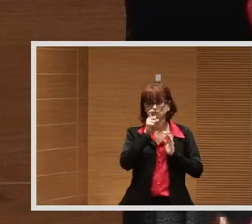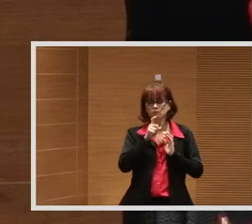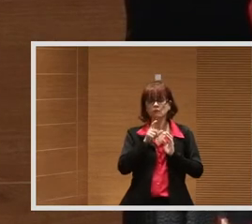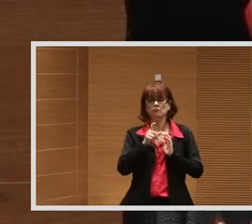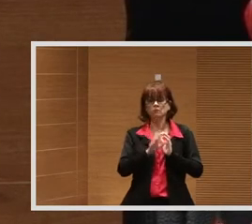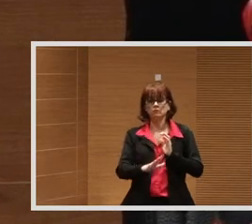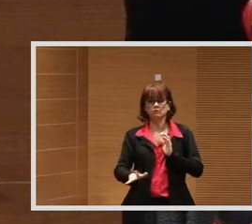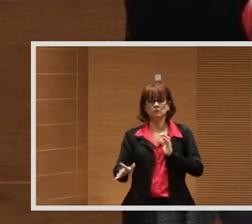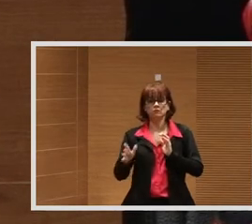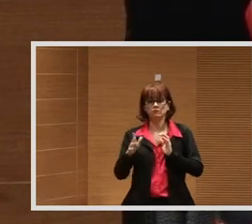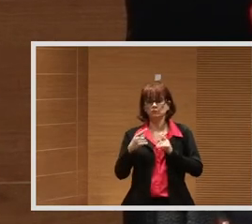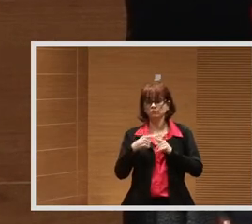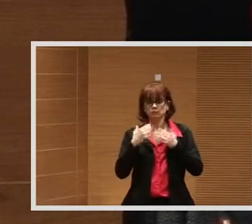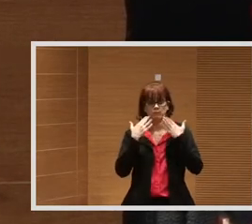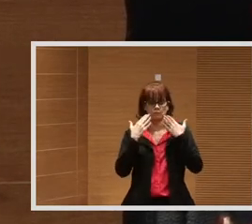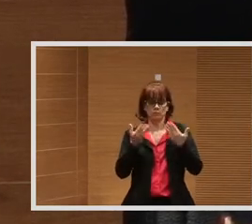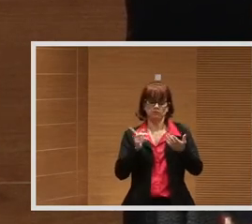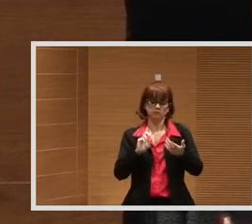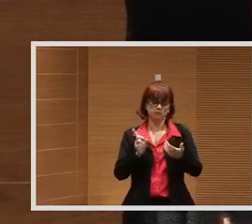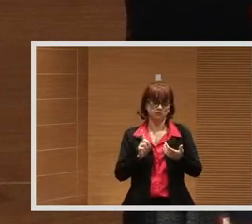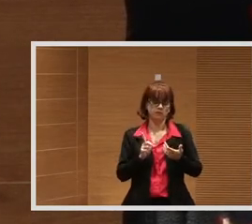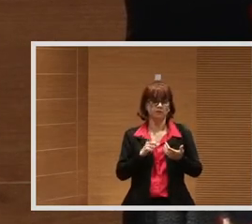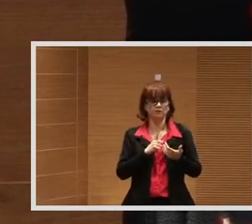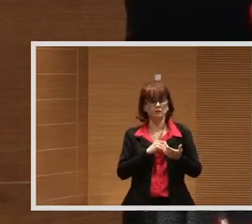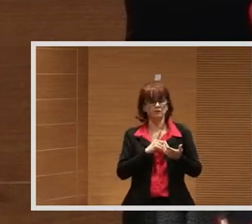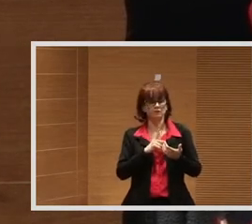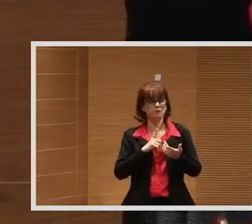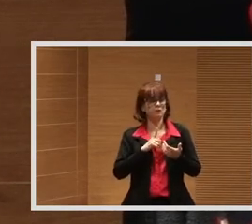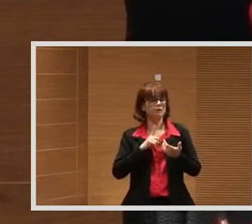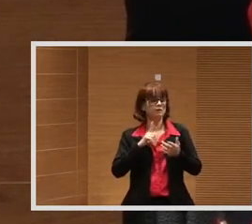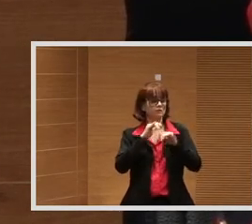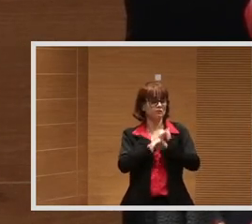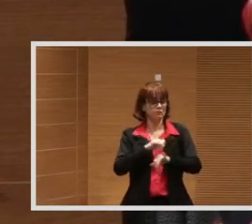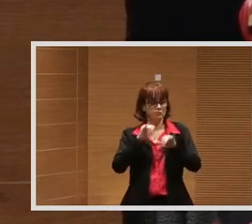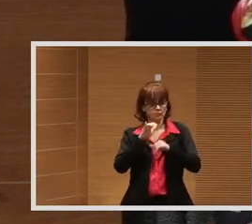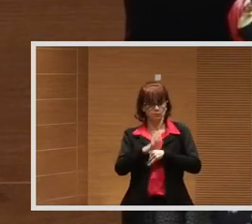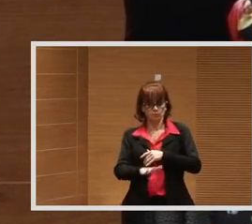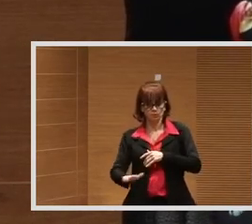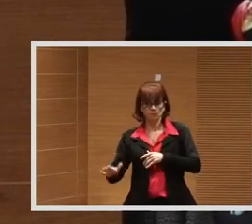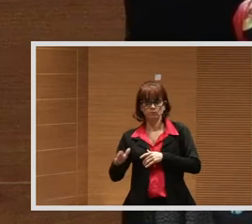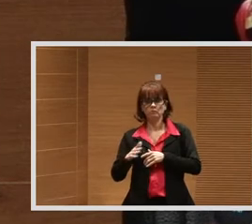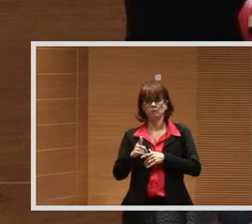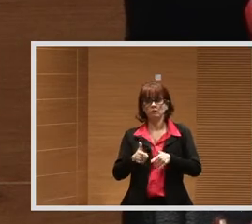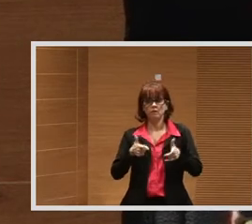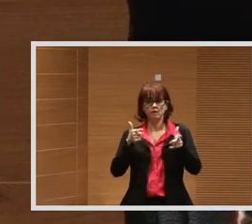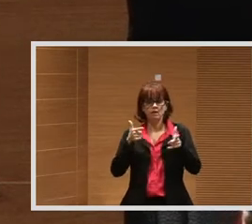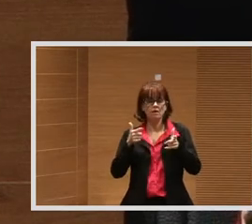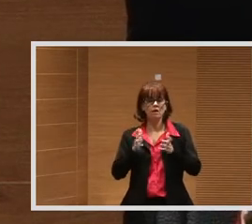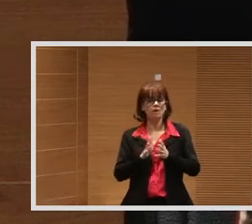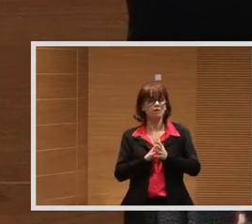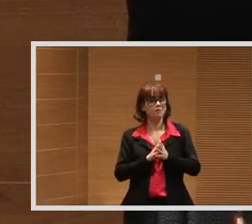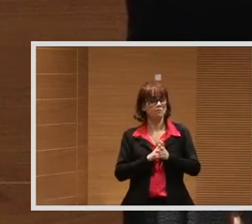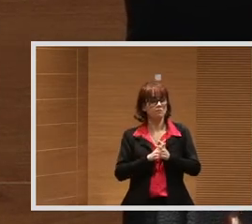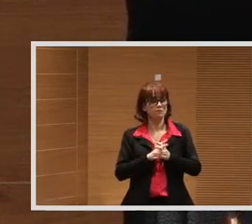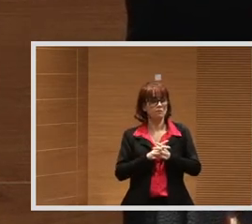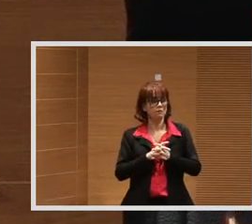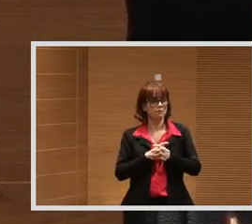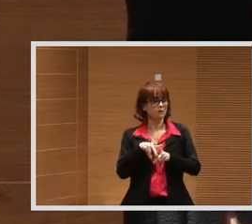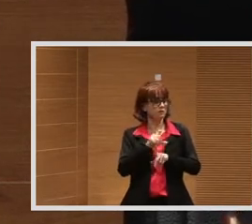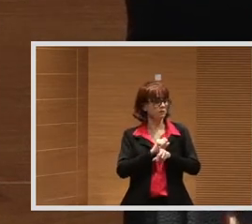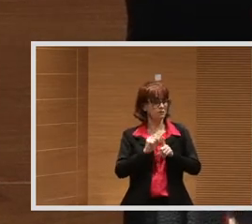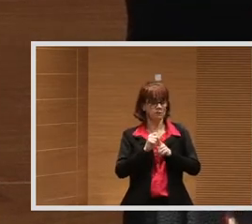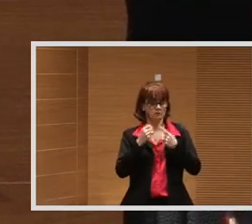ela não se manifesta, né? Tem divulgação de crianças com armas. A sociedade de pediatria não se